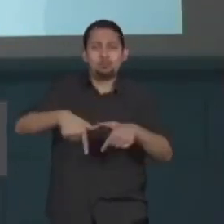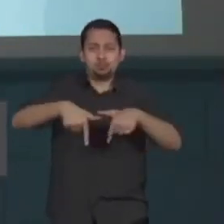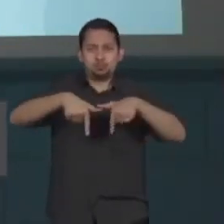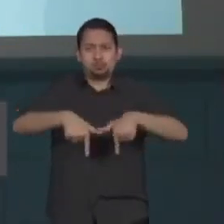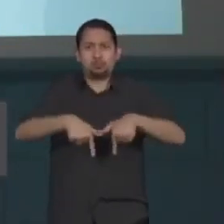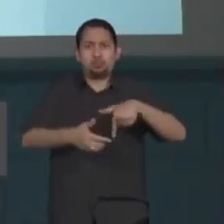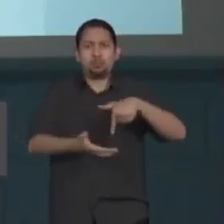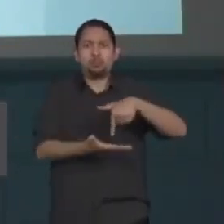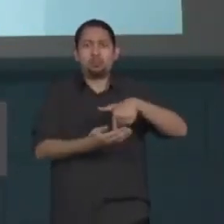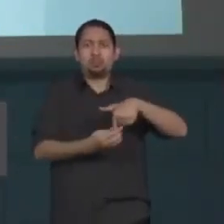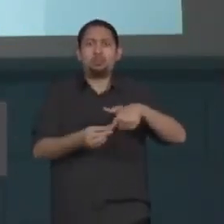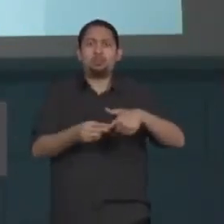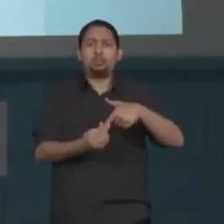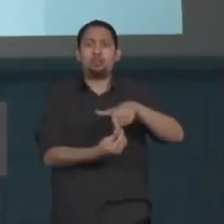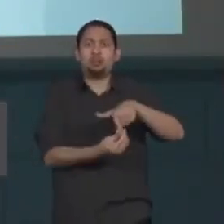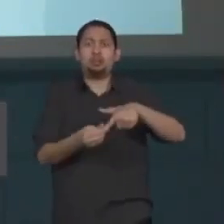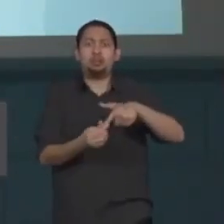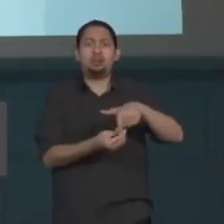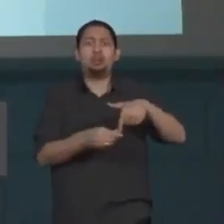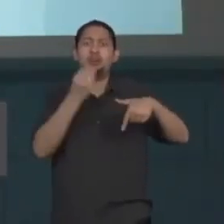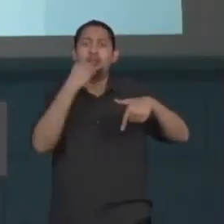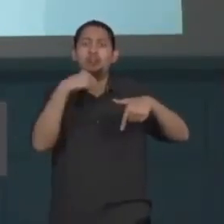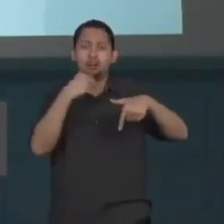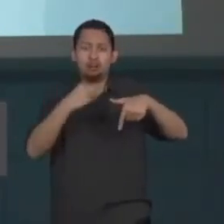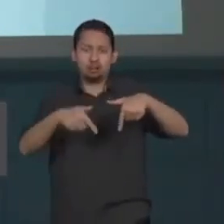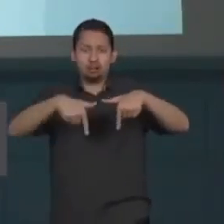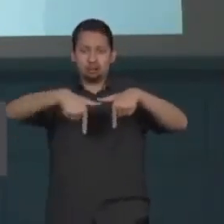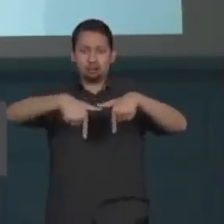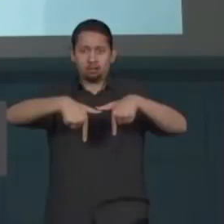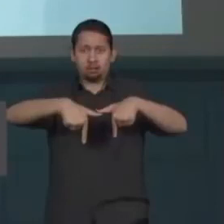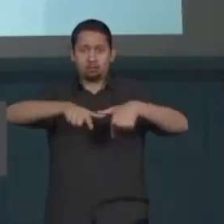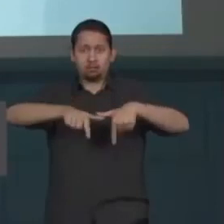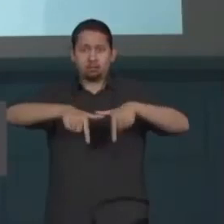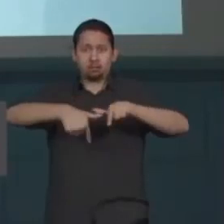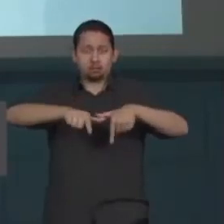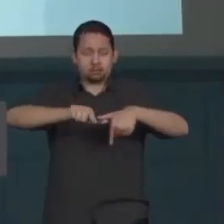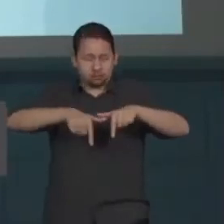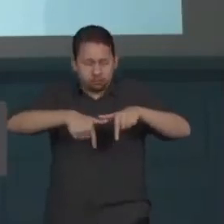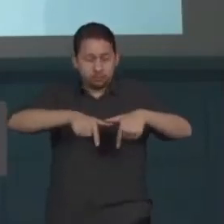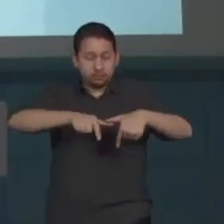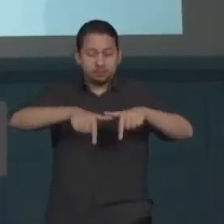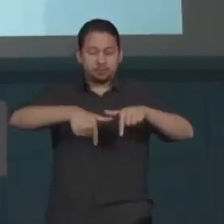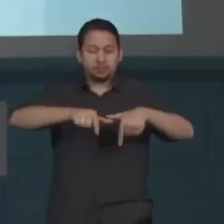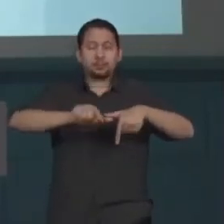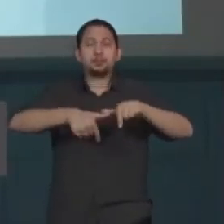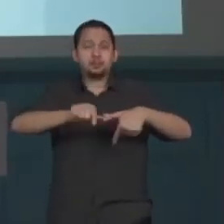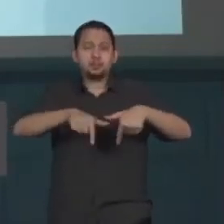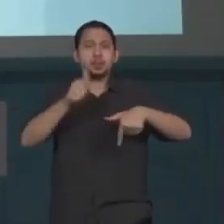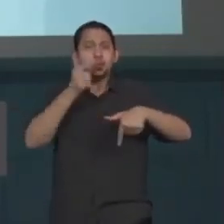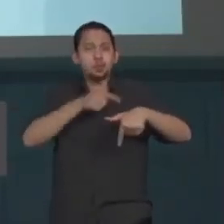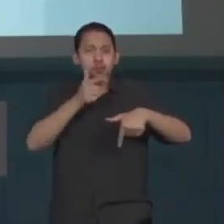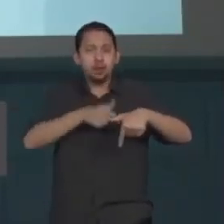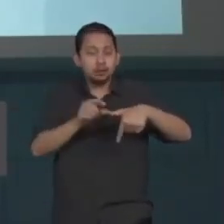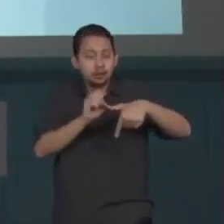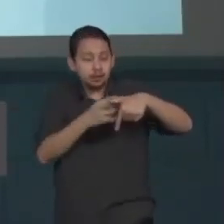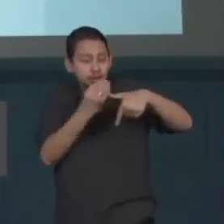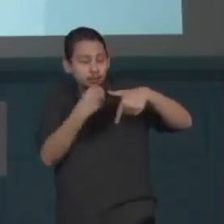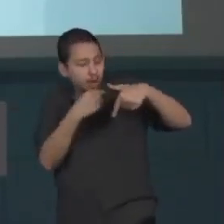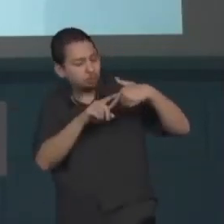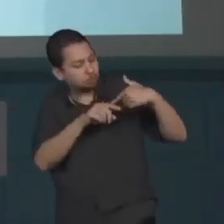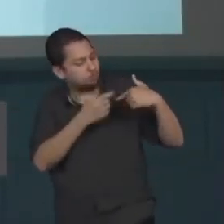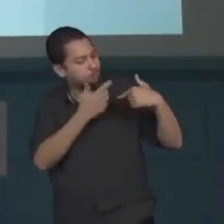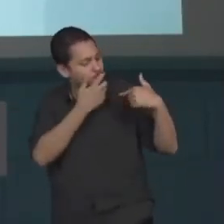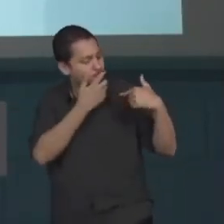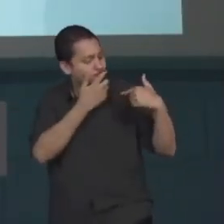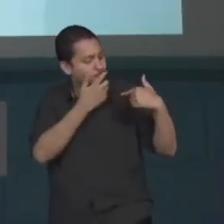ver isso daqui a pouco. Se você pegar um papel muito fino, ele não vai ficar firme, ele não vai conseguir andar. Tudo bem? Então, se você tiver na